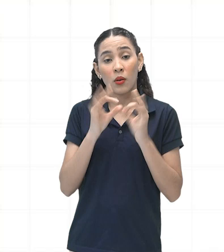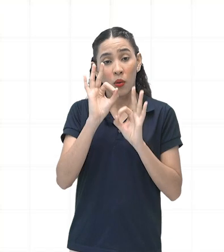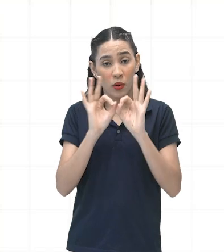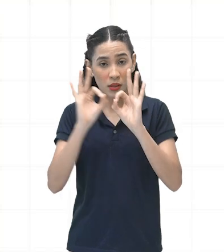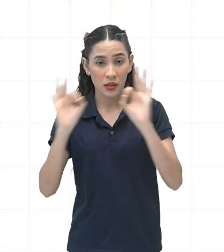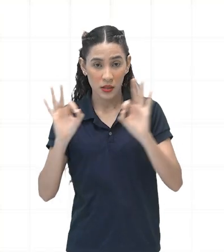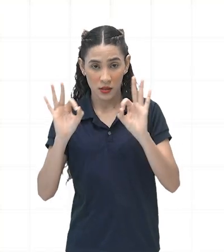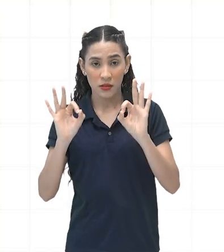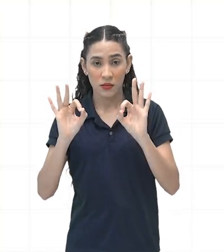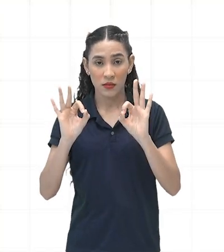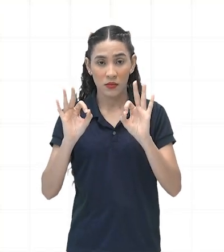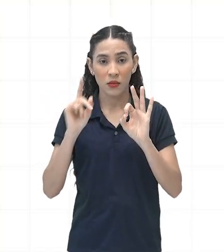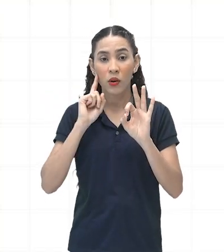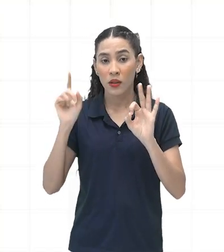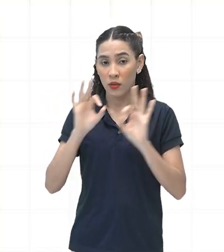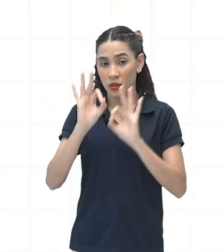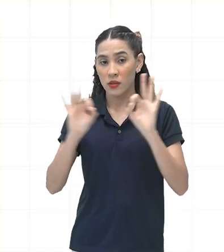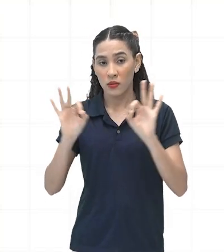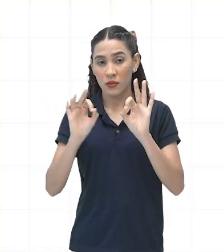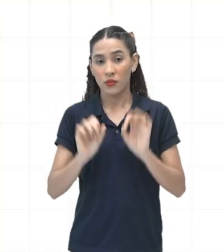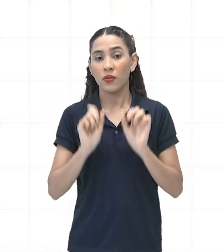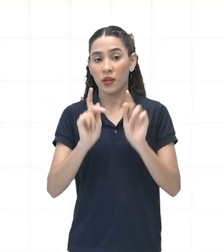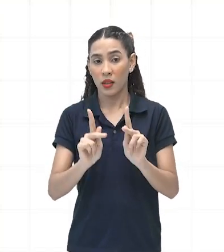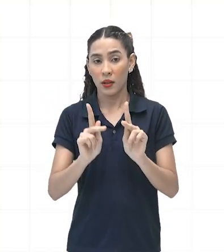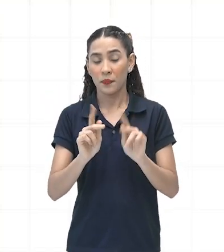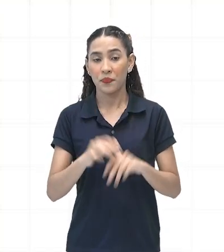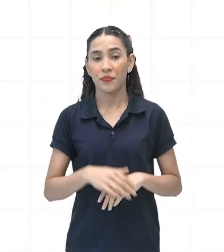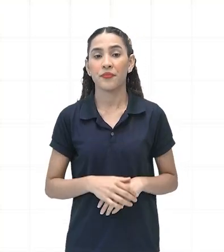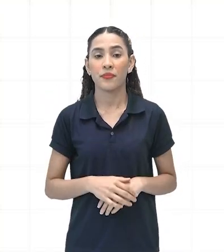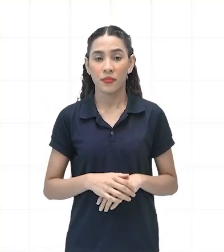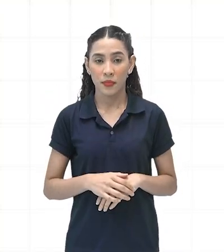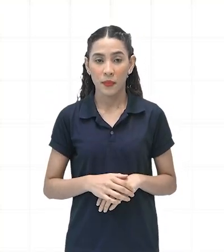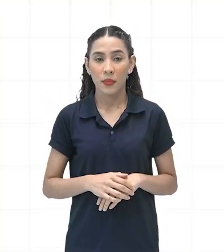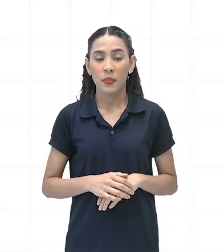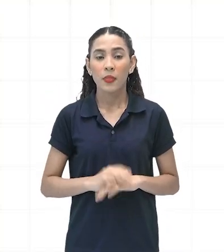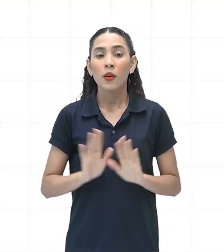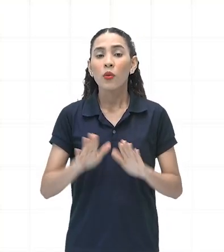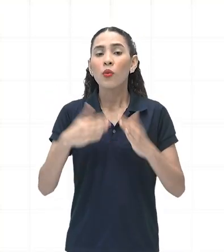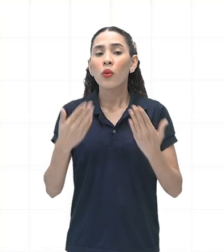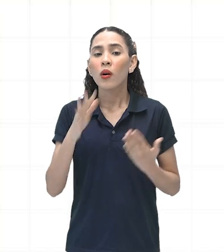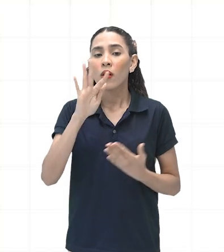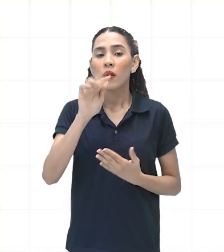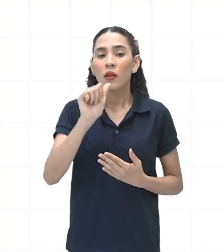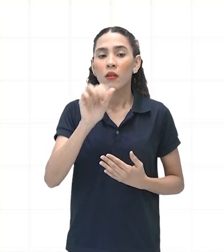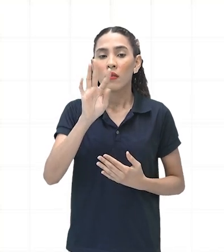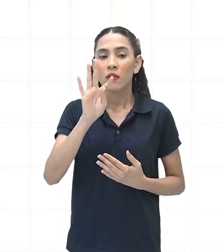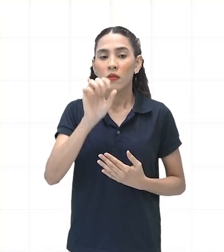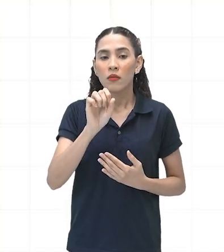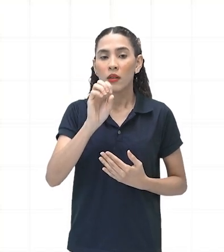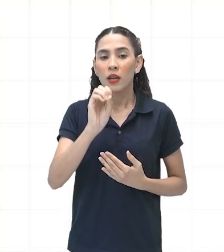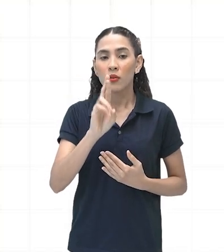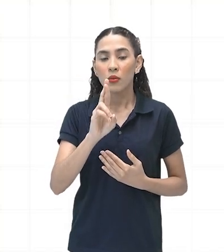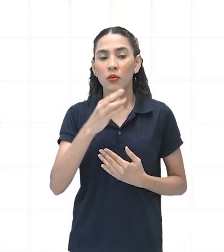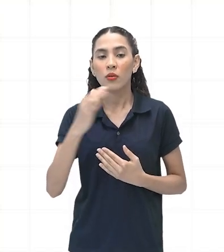comutamos, nós reorganizamos. Ok. Quem é o fator comum aqui, ó?